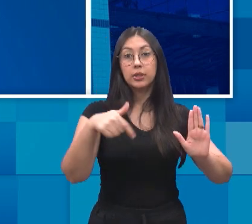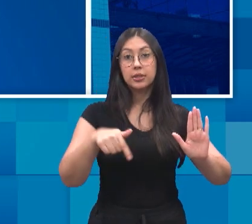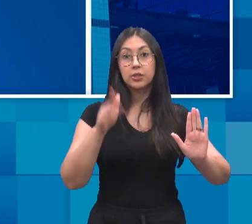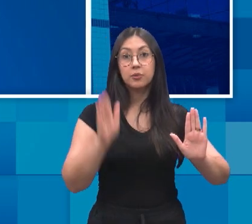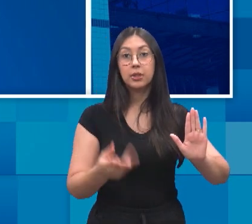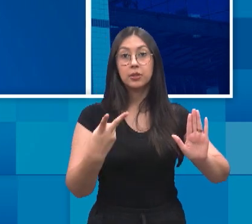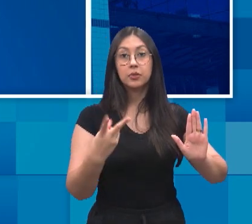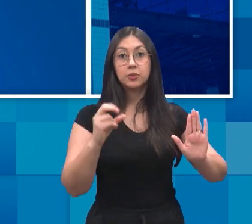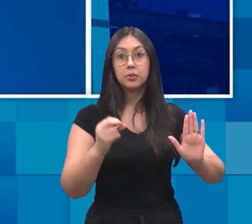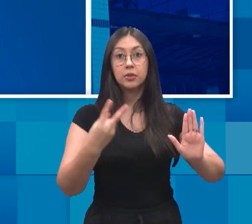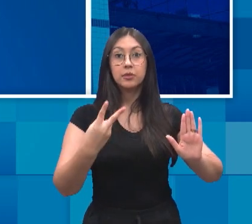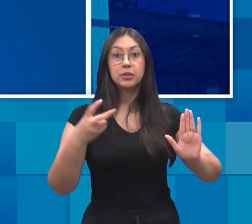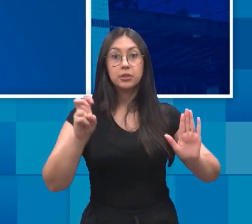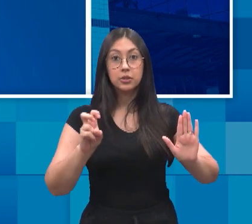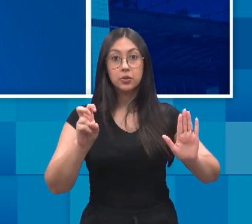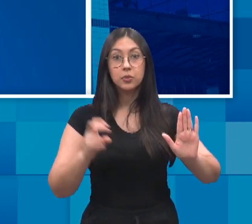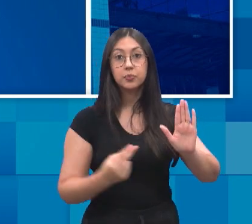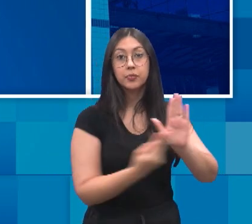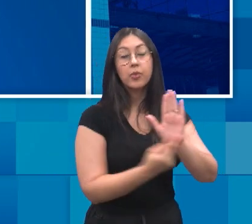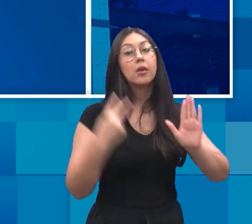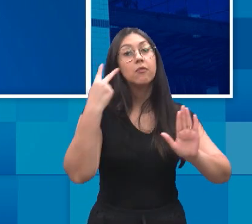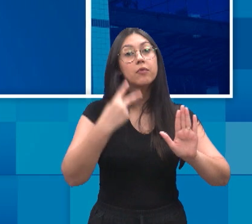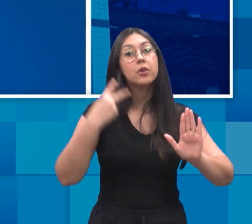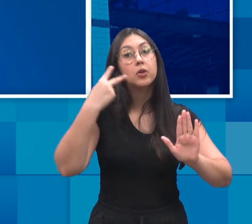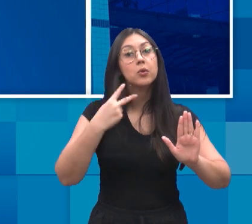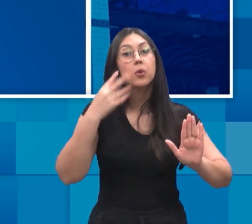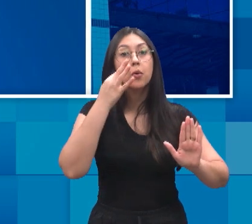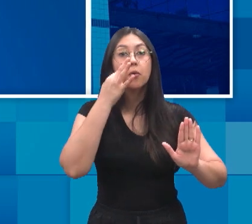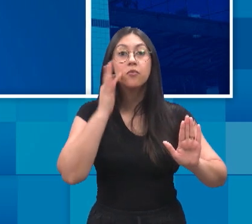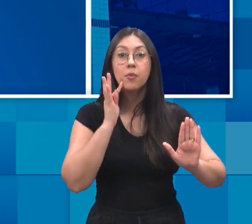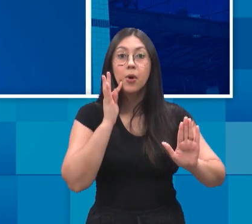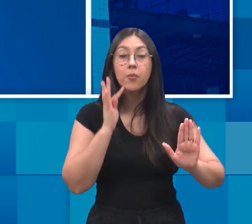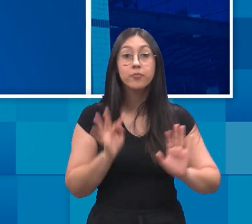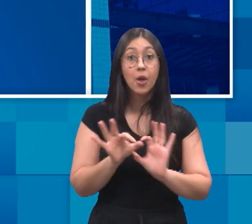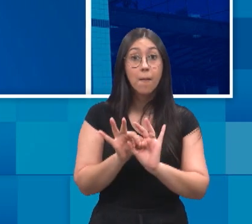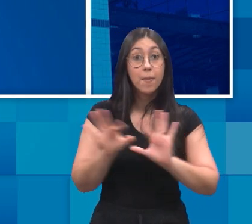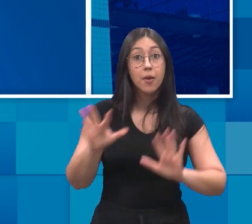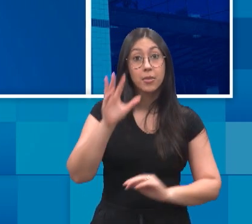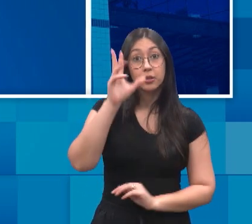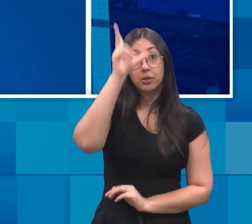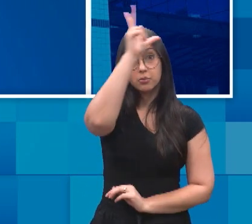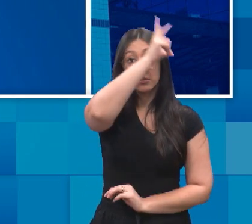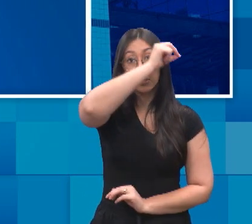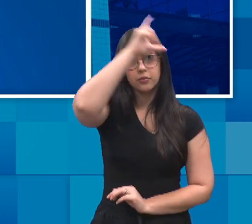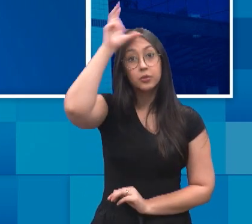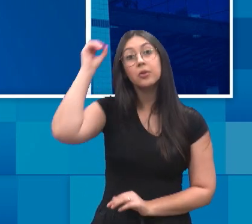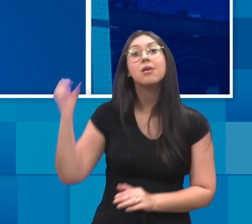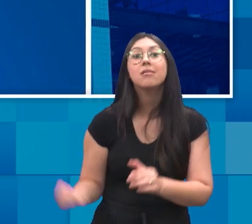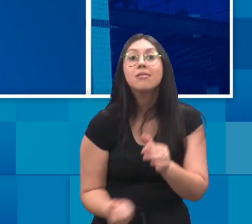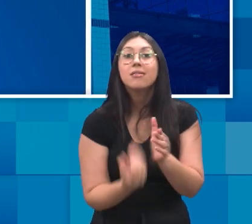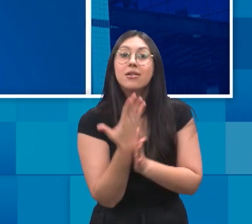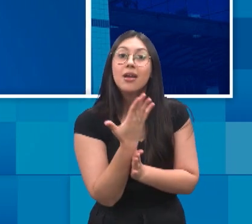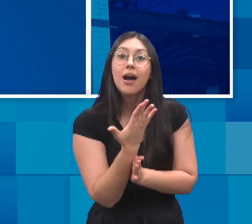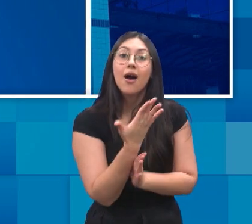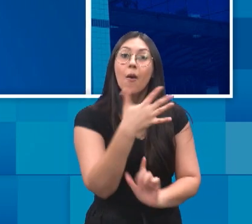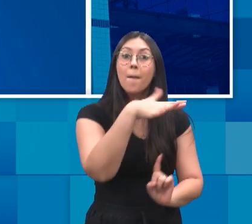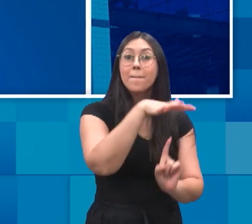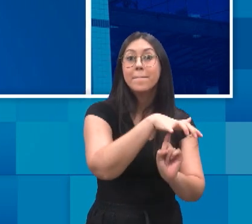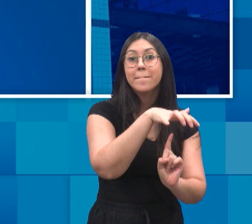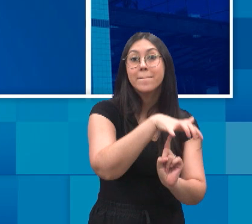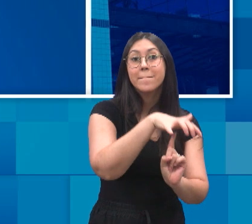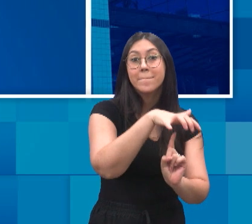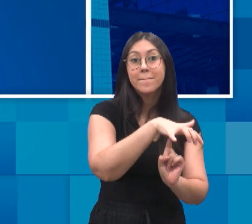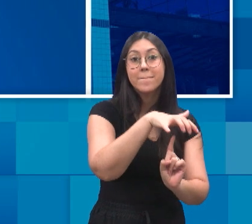87/2025. Autoria, vereador Fabião Zagueiro. Autoriza o poder público a criar o Parque Municipal Ecológico na